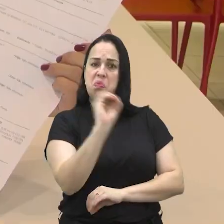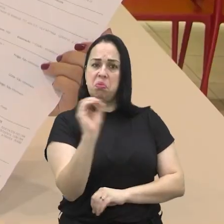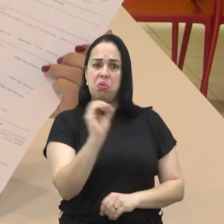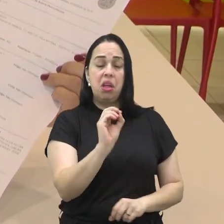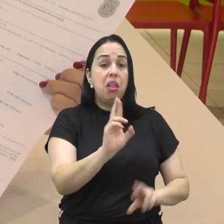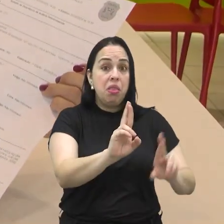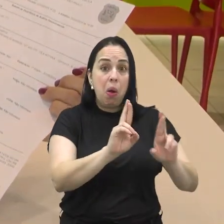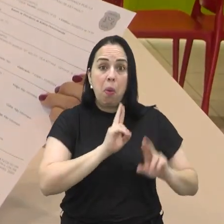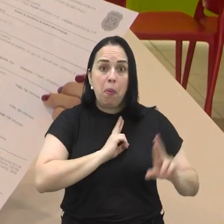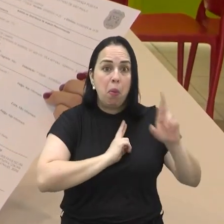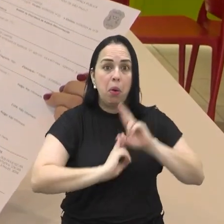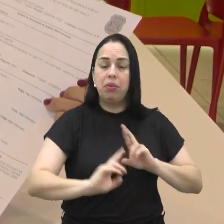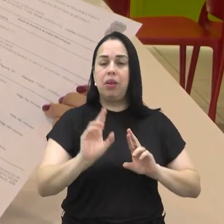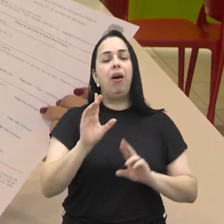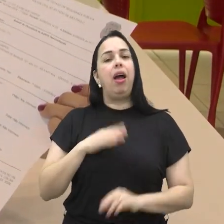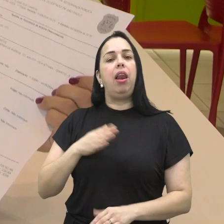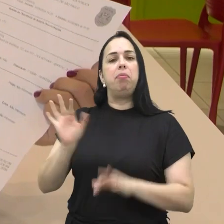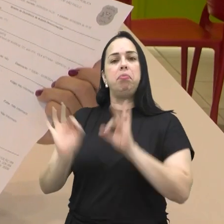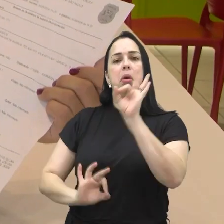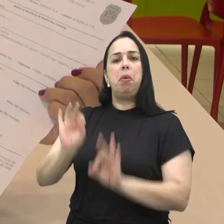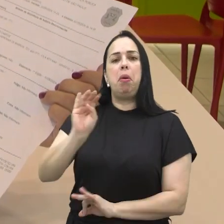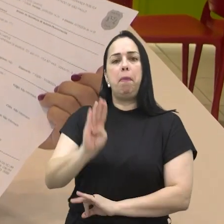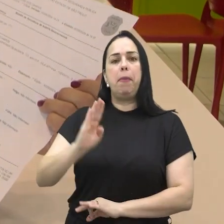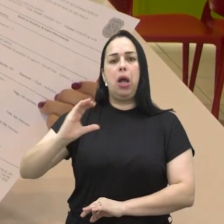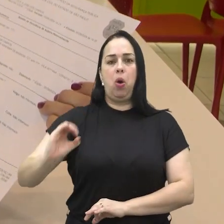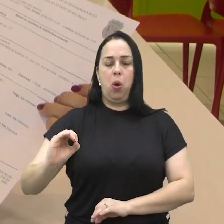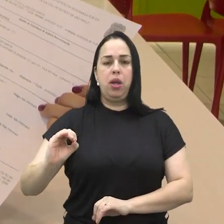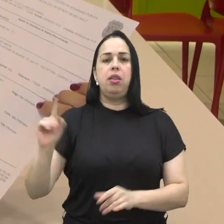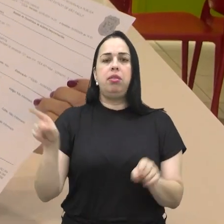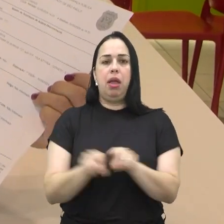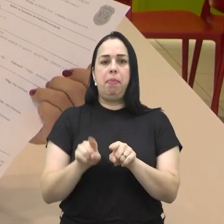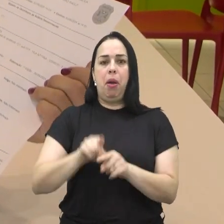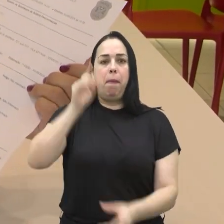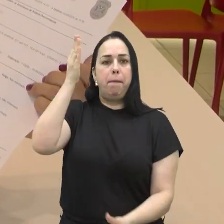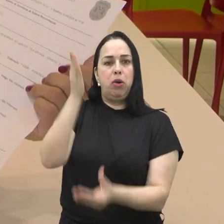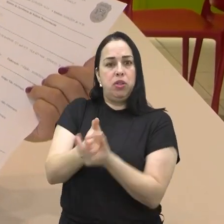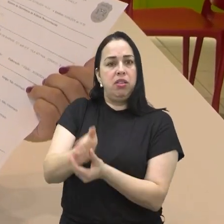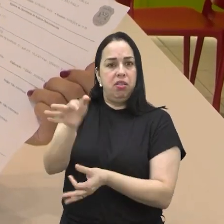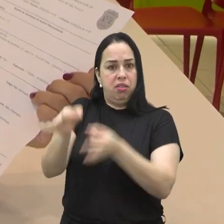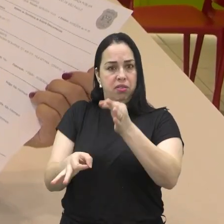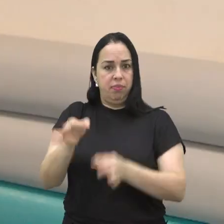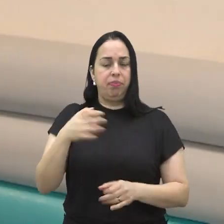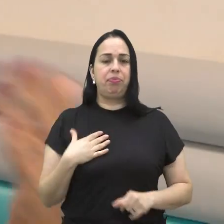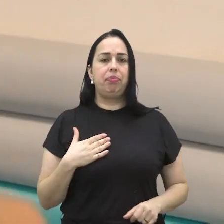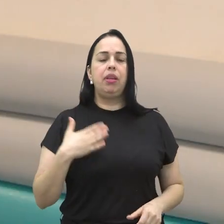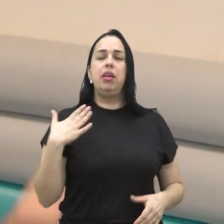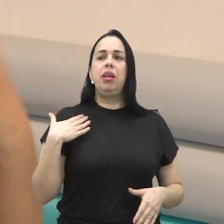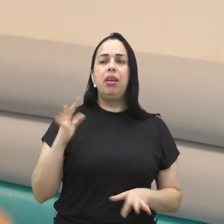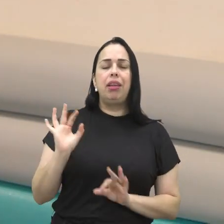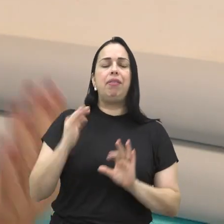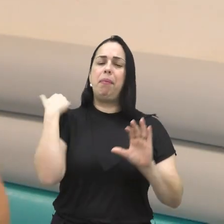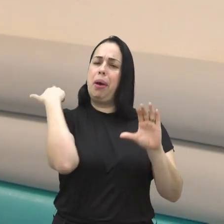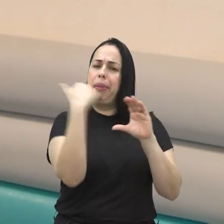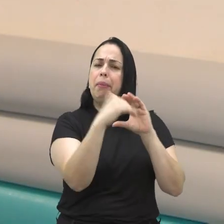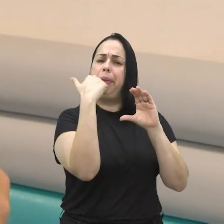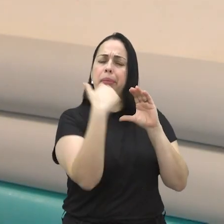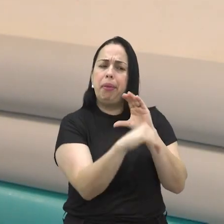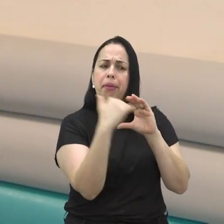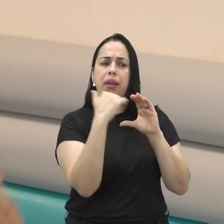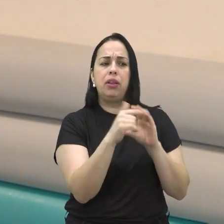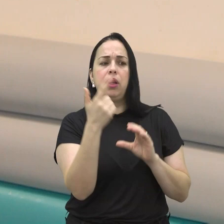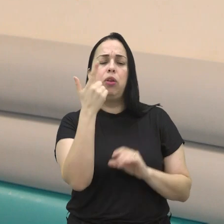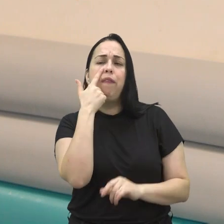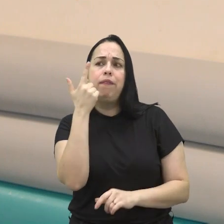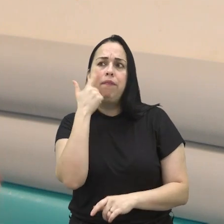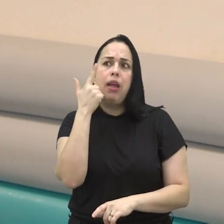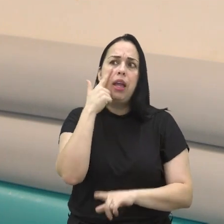empresa. Sem resposta, fez um boletim de ocorrência e formalizou um processo na justiça. Alguns dias antes eu já estava mandando mensagem,